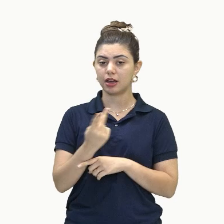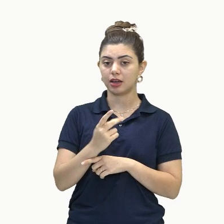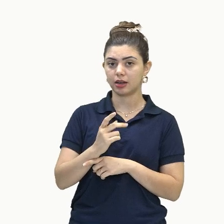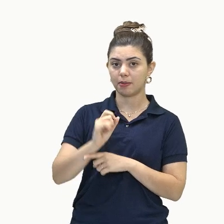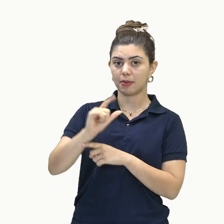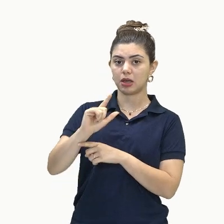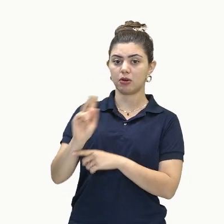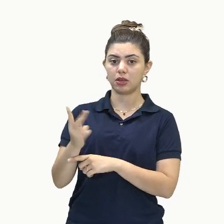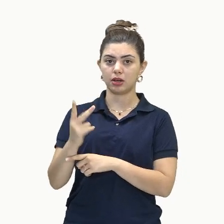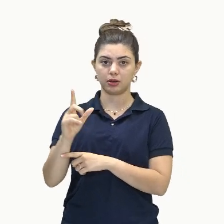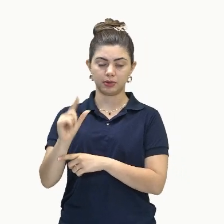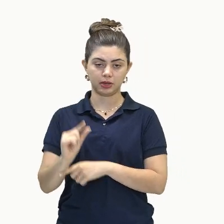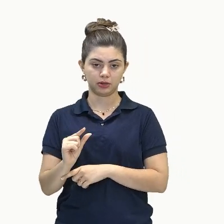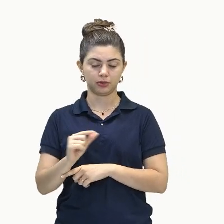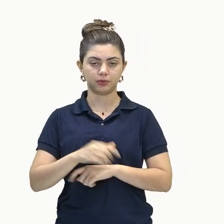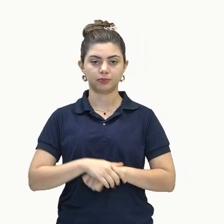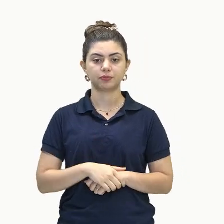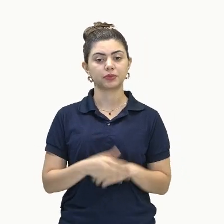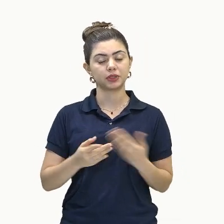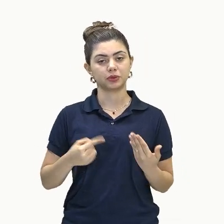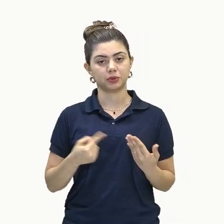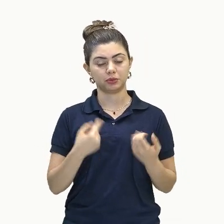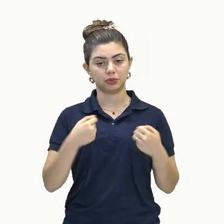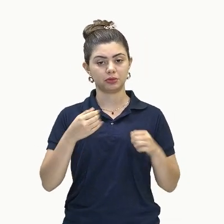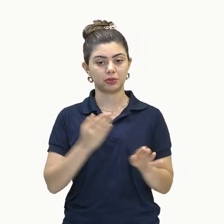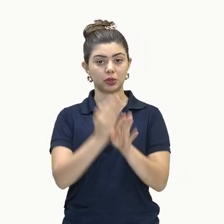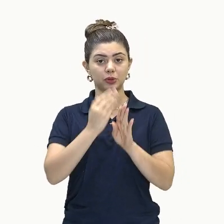aos pares. Então, a gente precisa identificar o outro